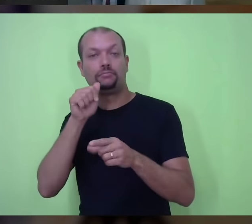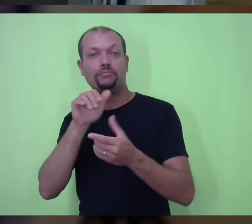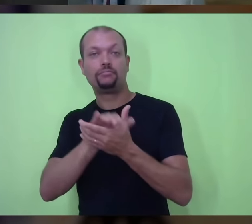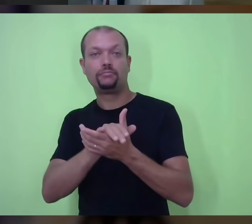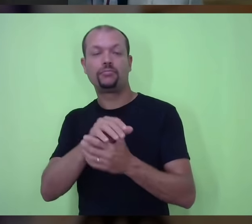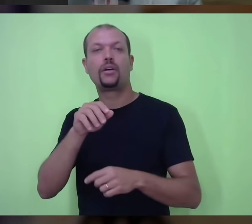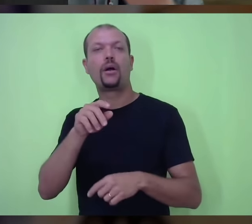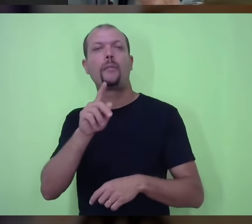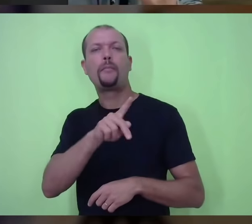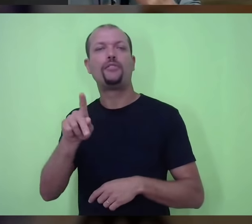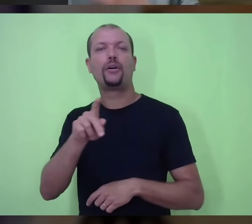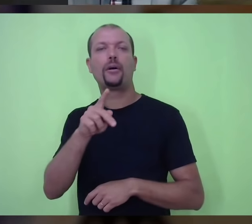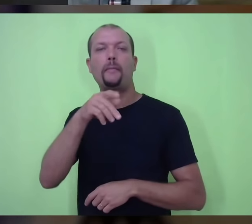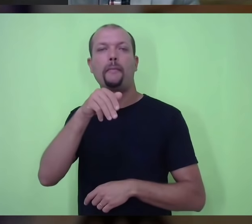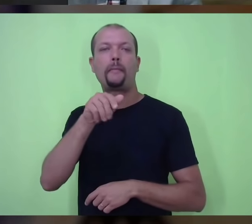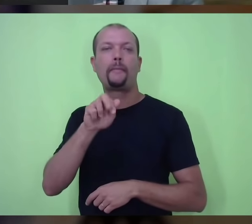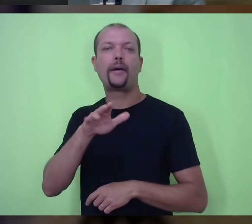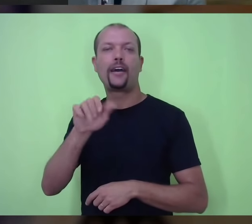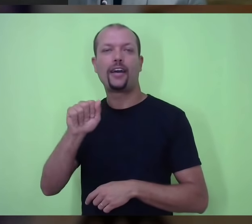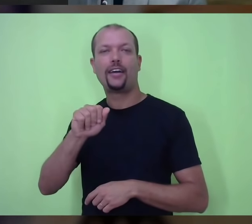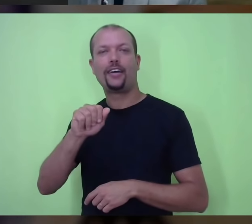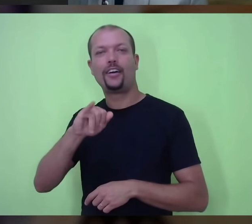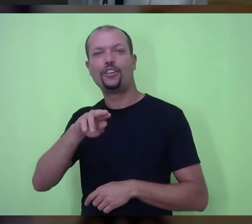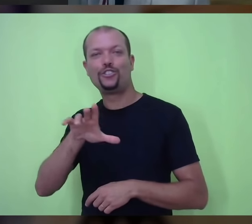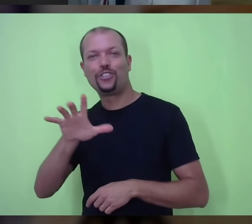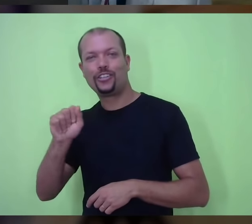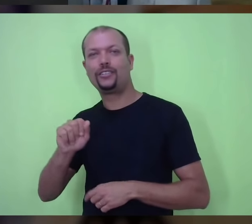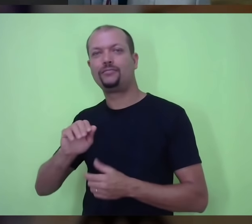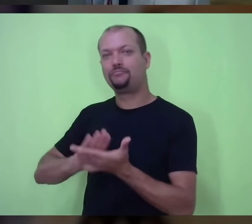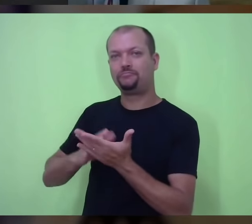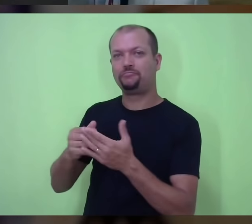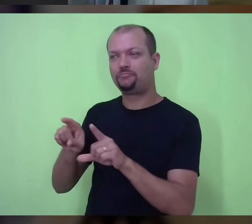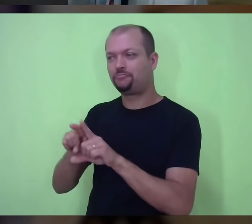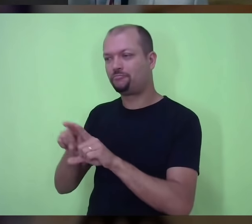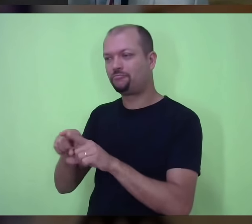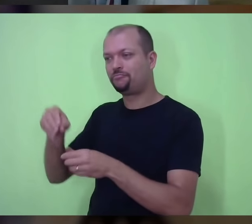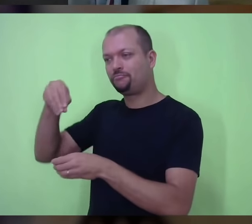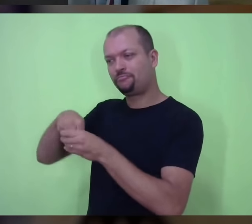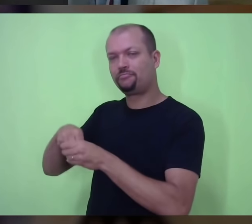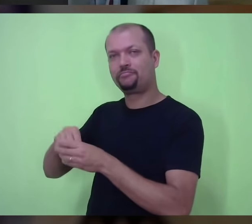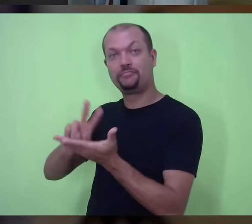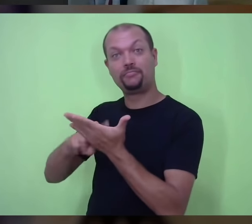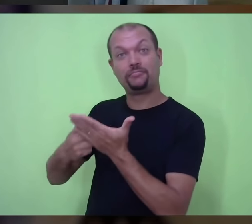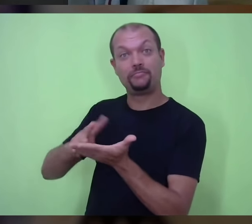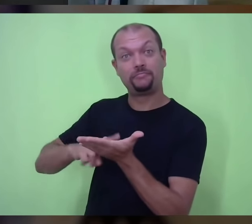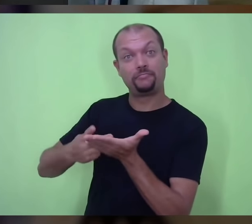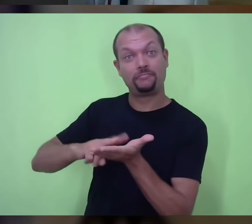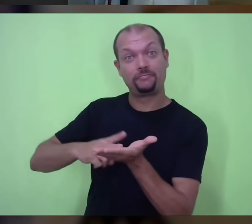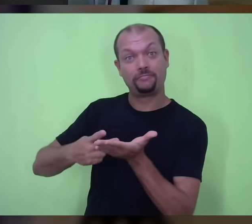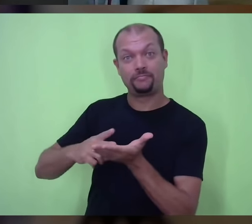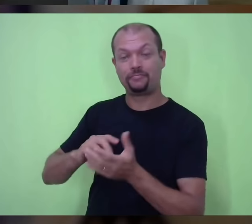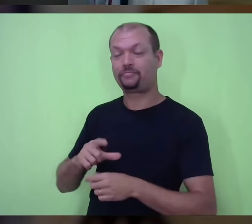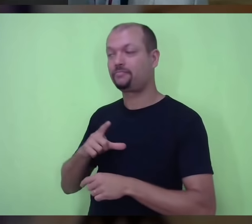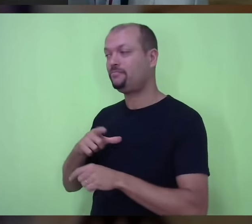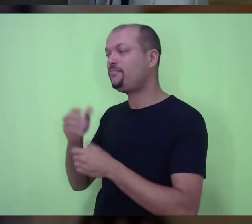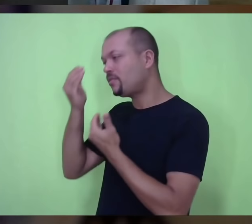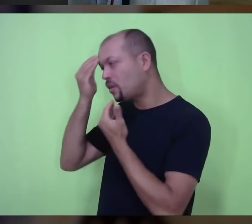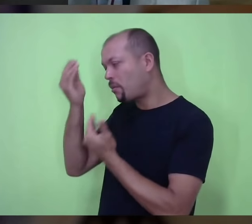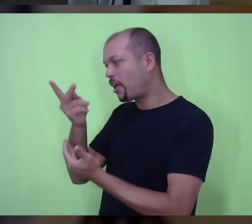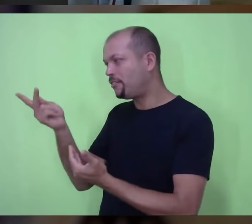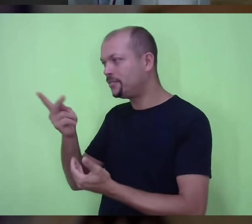a professora Maria Júlia, que é a nossa secretária ali, a nossa tradutora do Centro de Pesquisas Ellen White. Muito